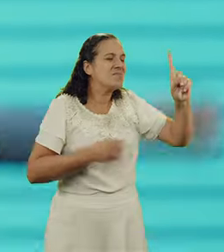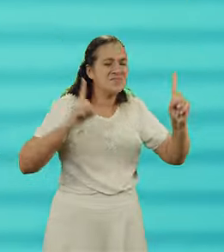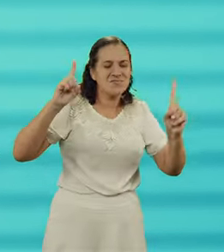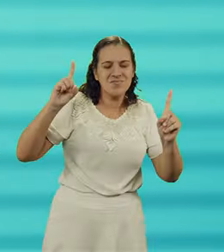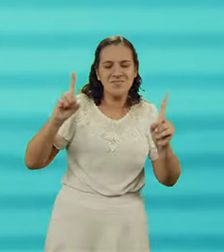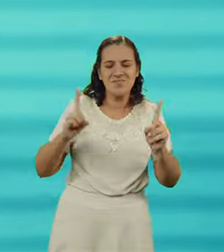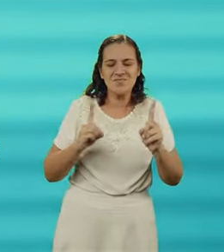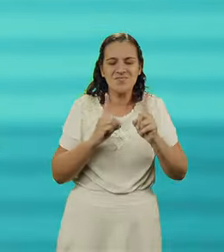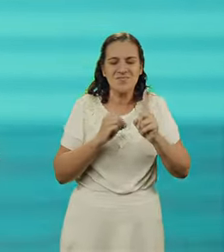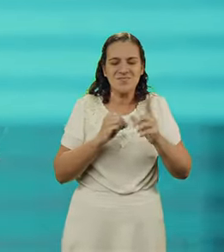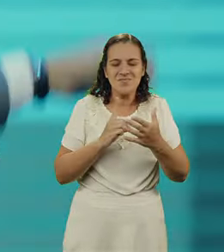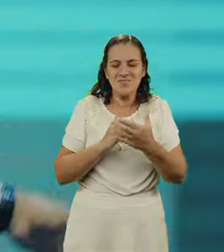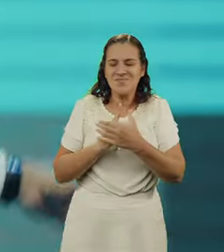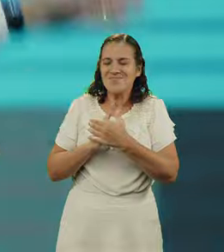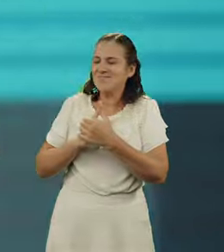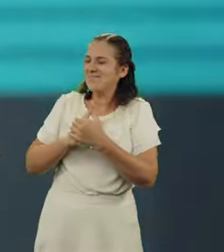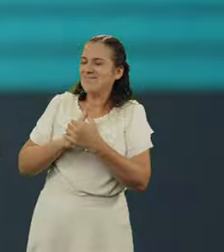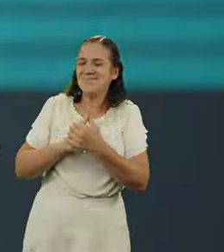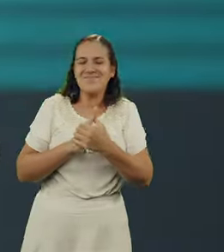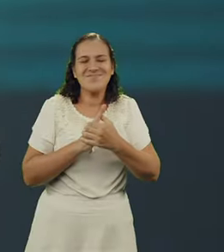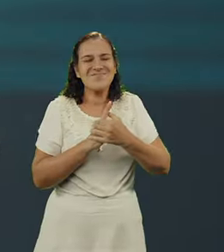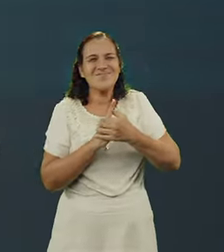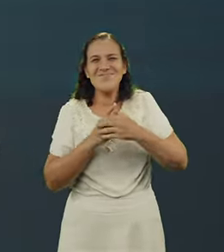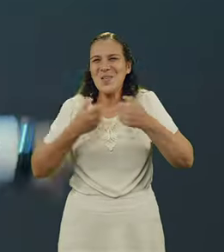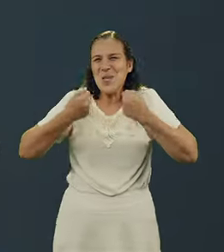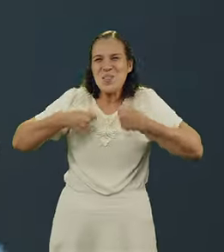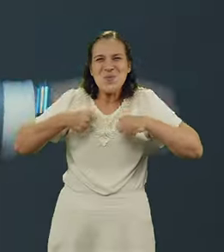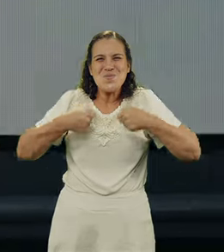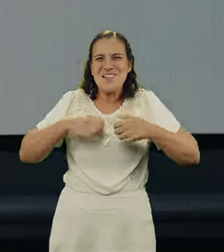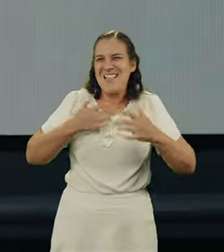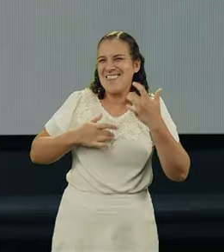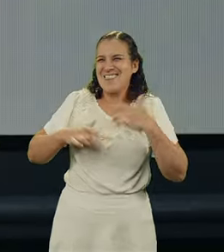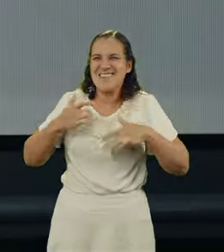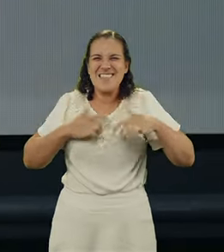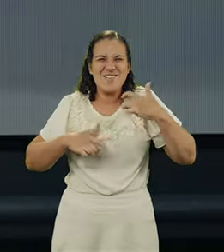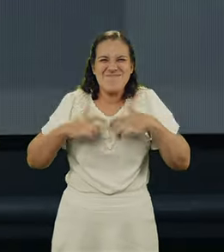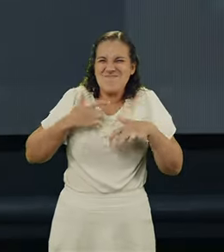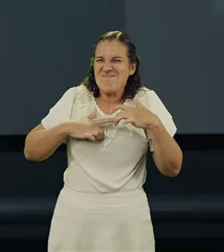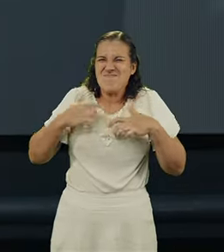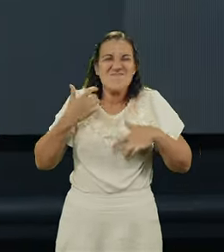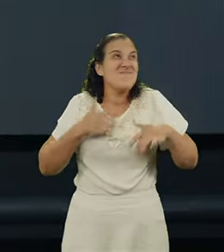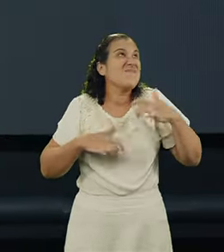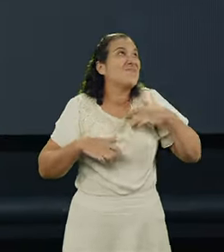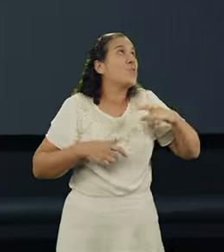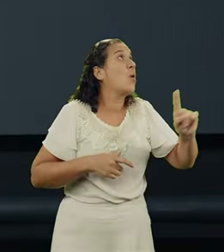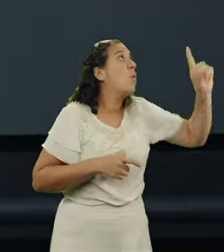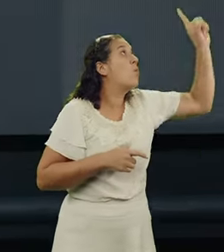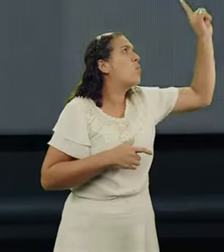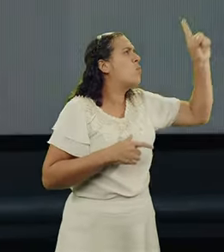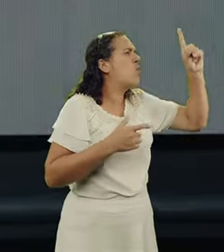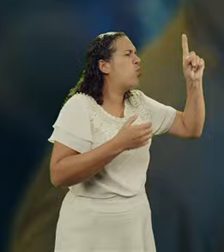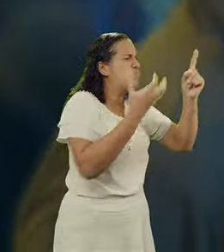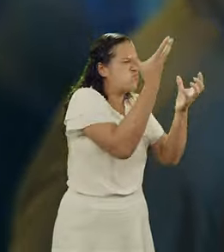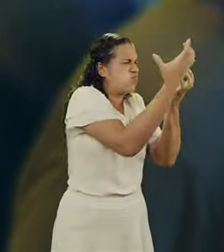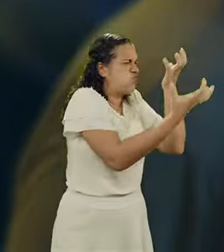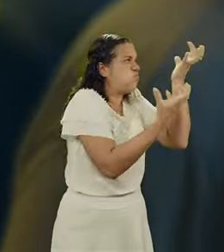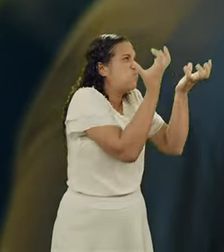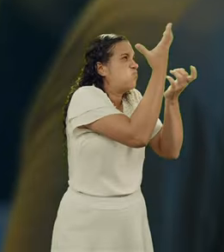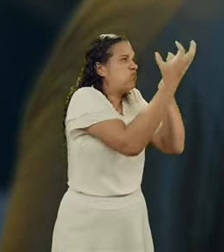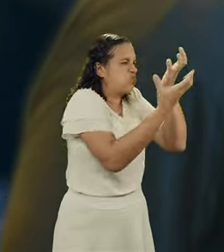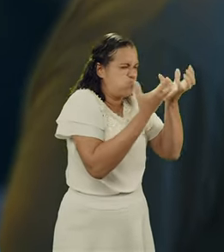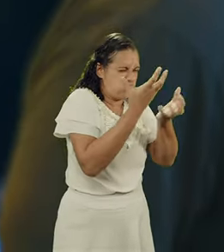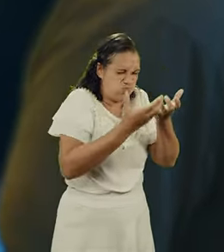contigo. É pra Jesus, ele tem que ser o melhor. Mais uma. Toca fogo. Só